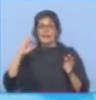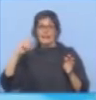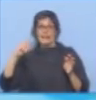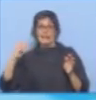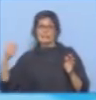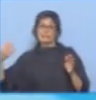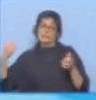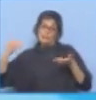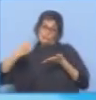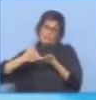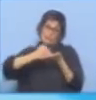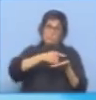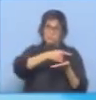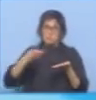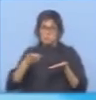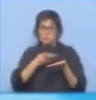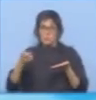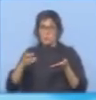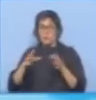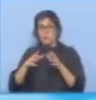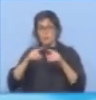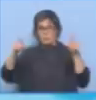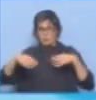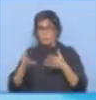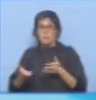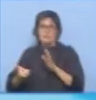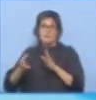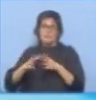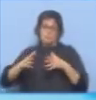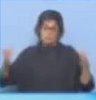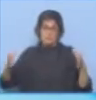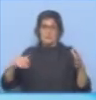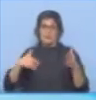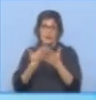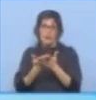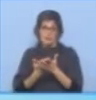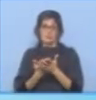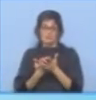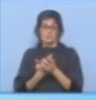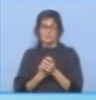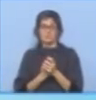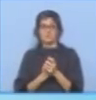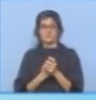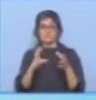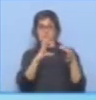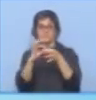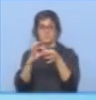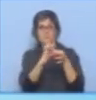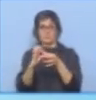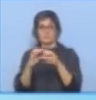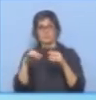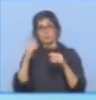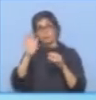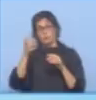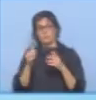portanto, a Costa Rica está a funcionar como se fosse diocese ou como se fosse mais dioceses do Panamá. E, portanto, neste caso é outro país,